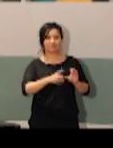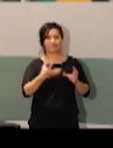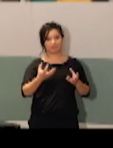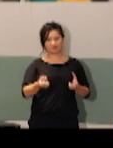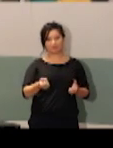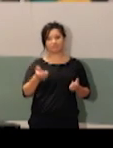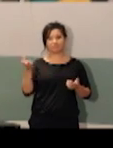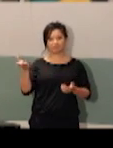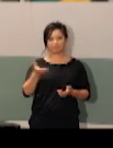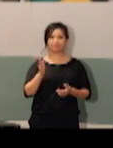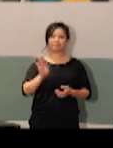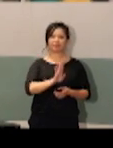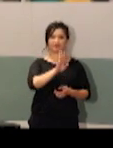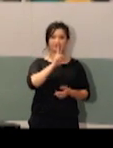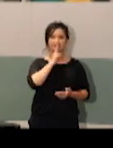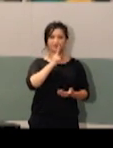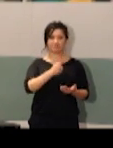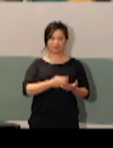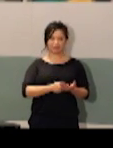respeitáveis candidatos possam